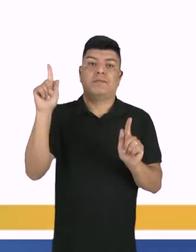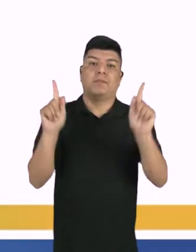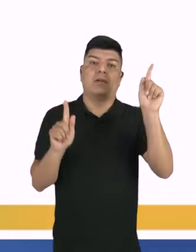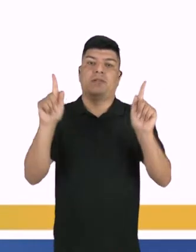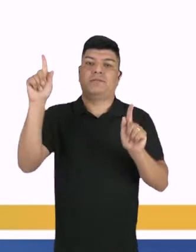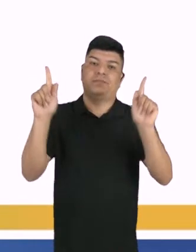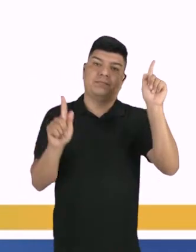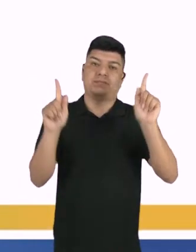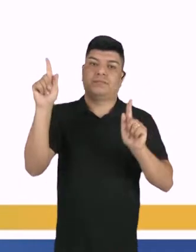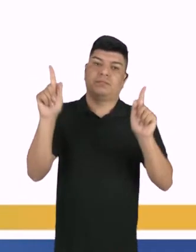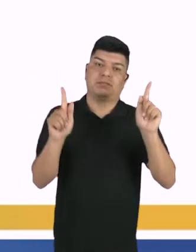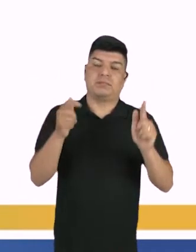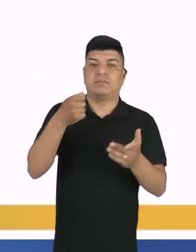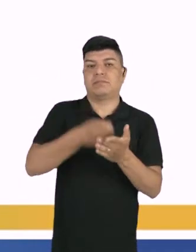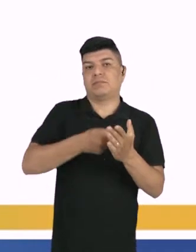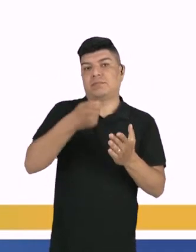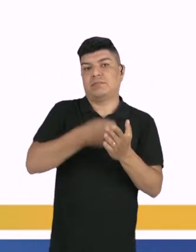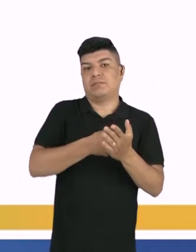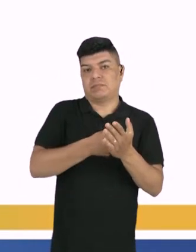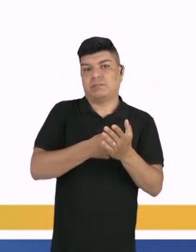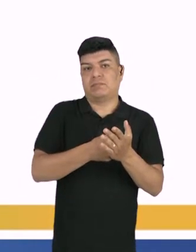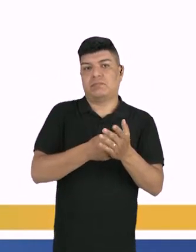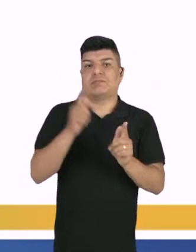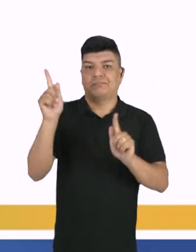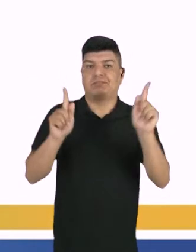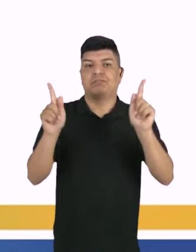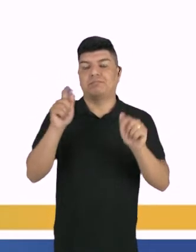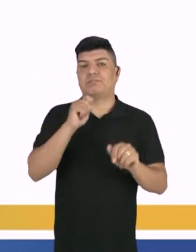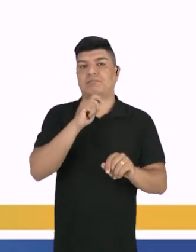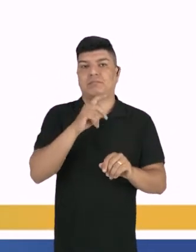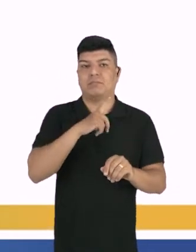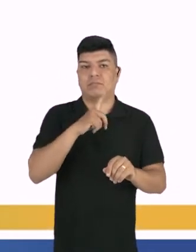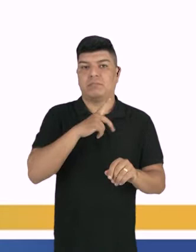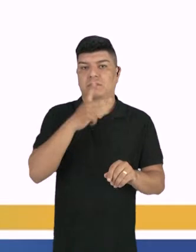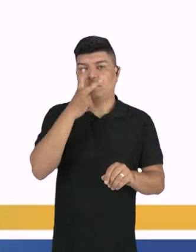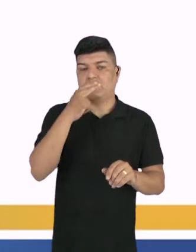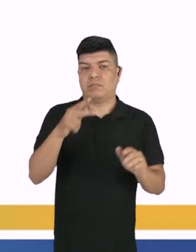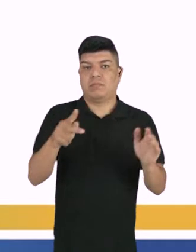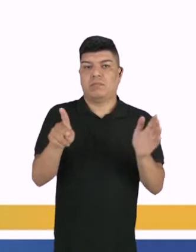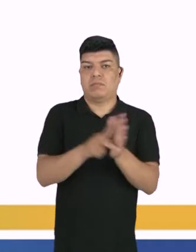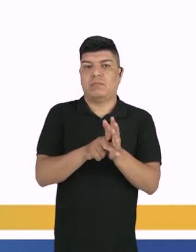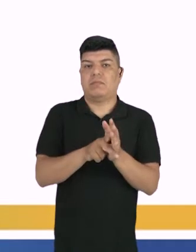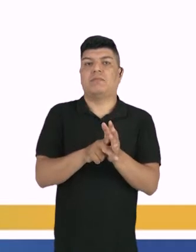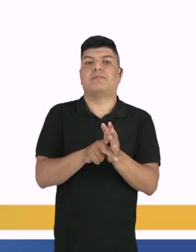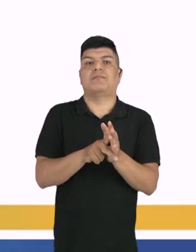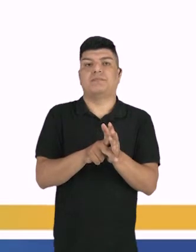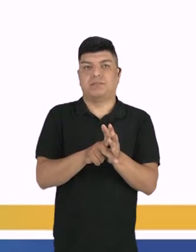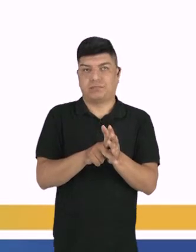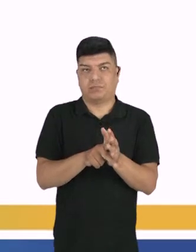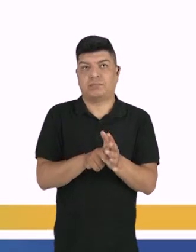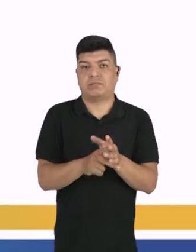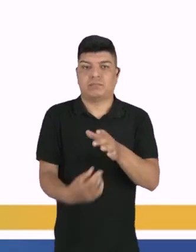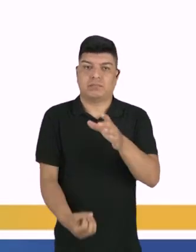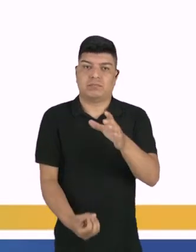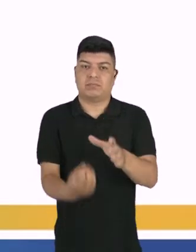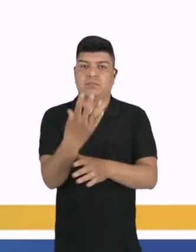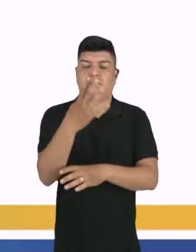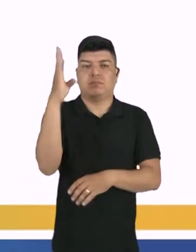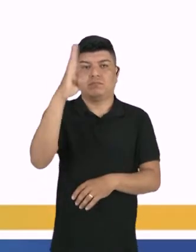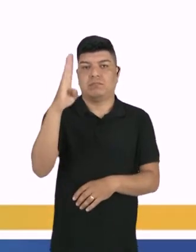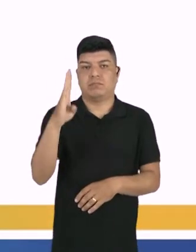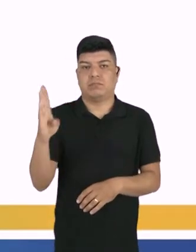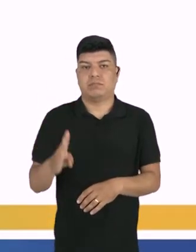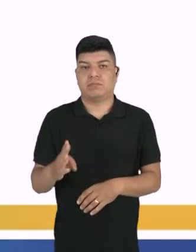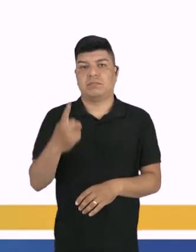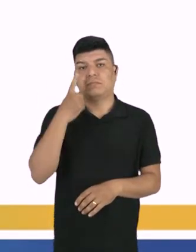o questionamento, aquele sindicalismo com um perfil propositivo, ele emerge no Brasil, e aí